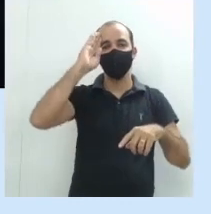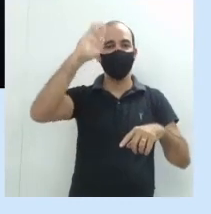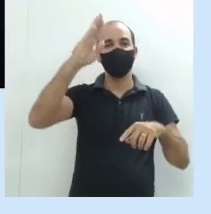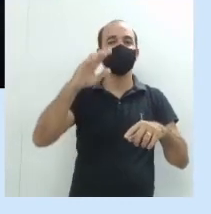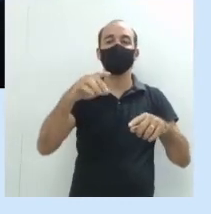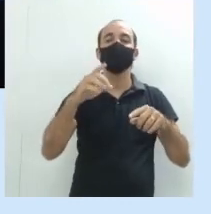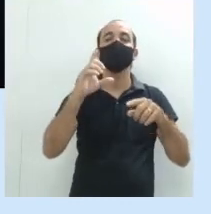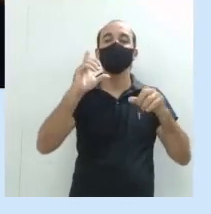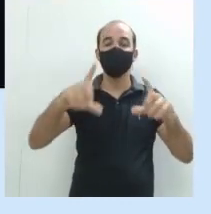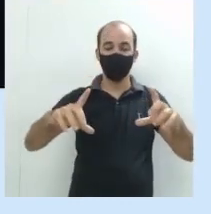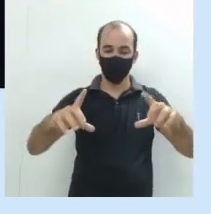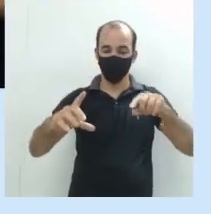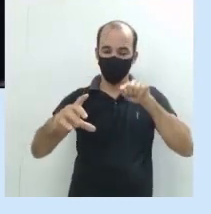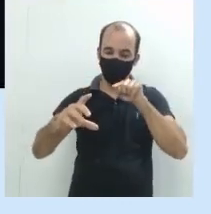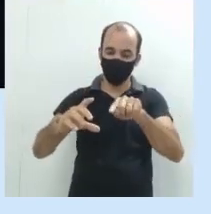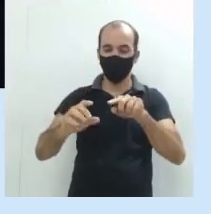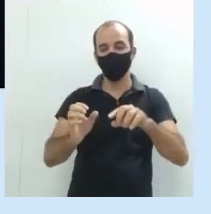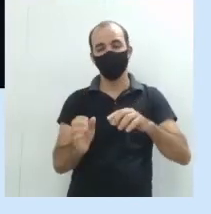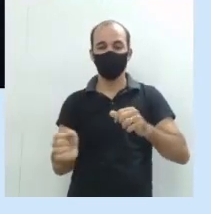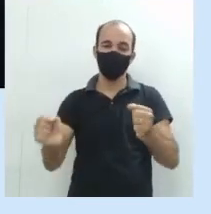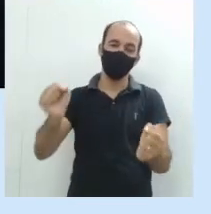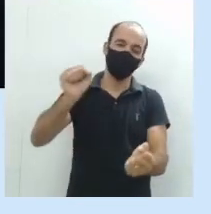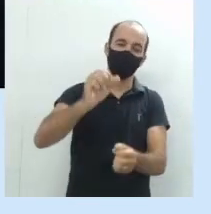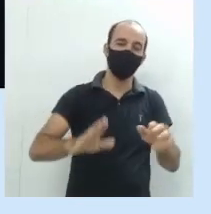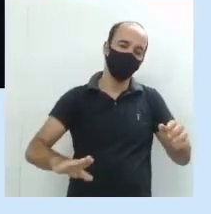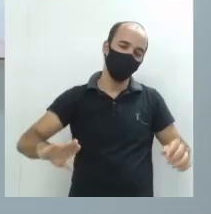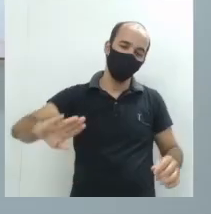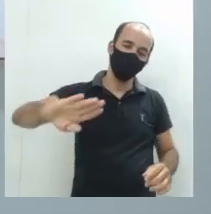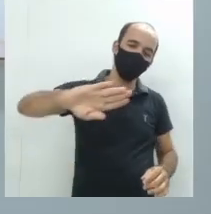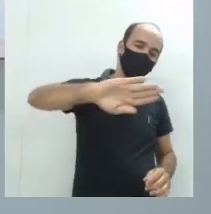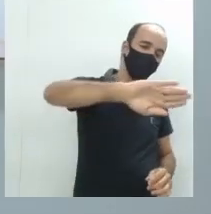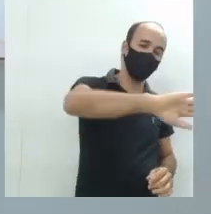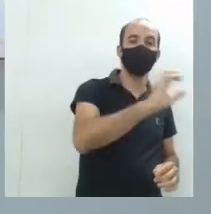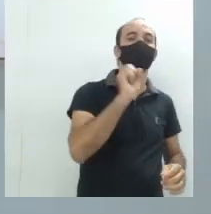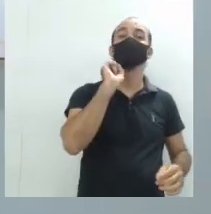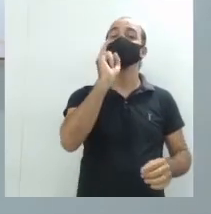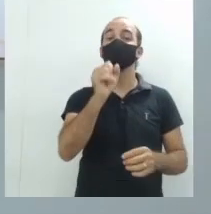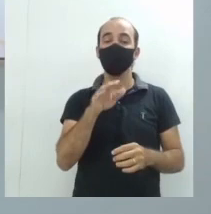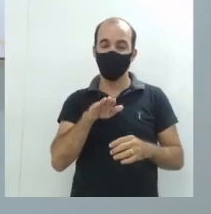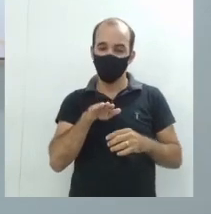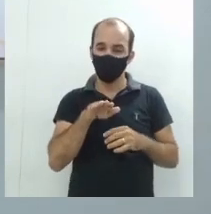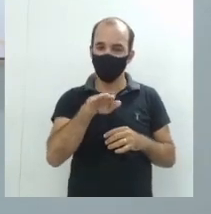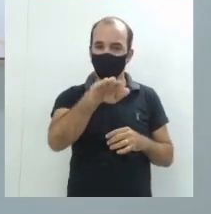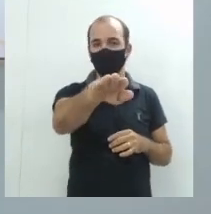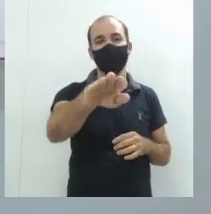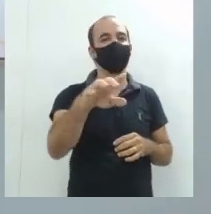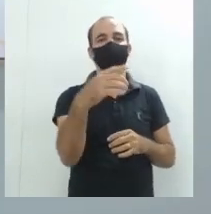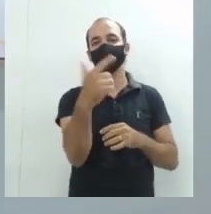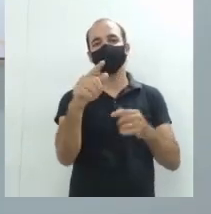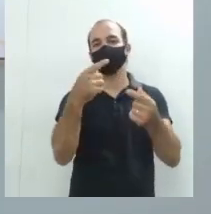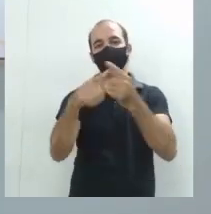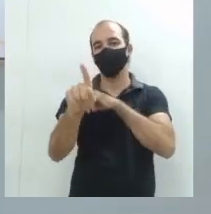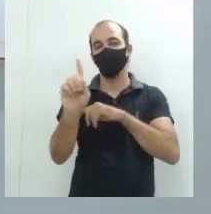aceleração centrípeta no movimento que é mesmo retilíneo. Então, meu povo,